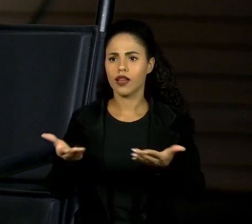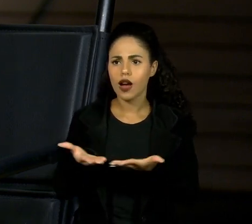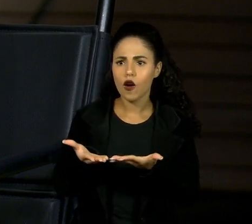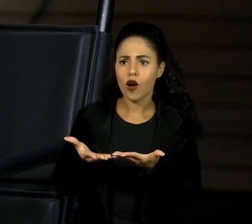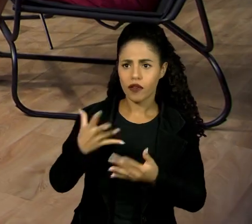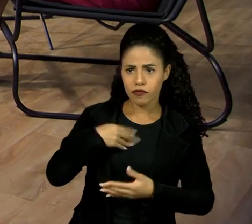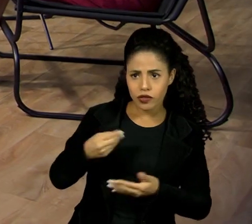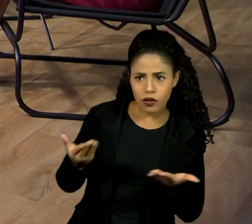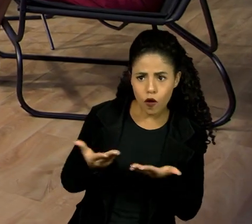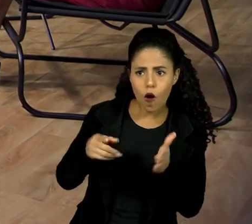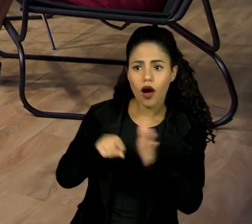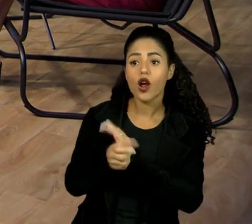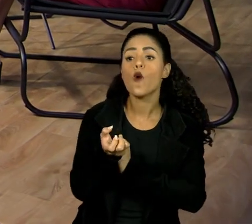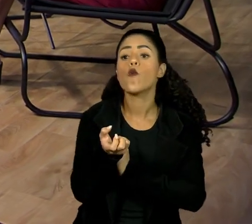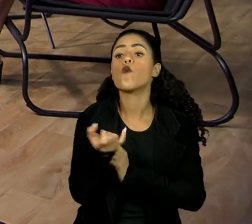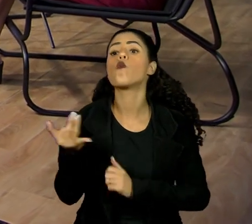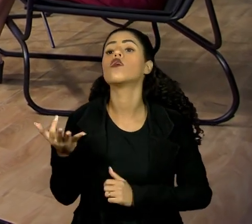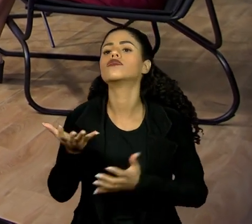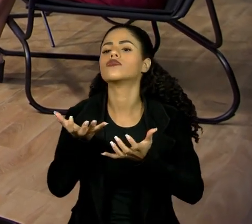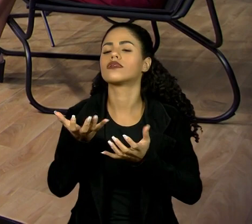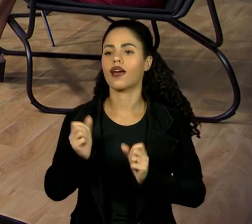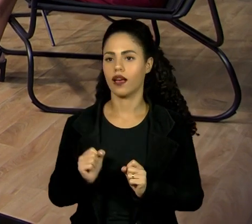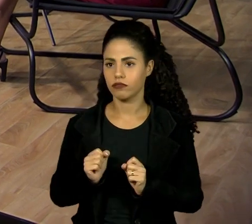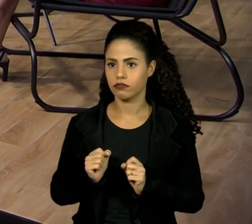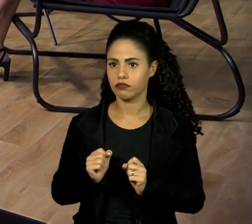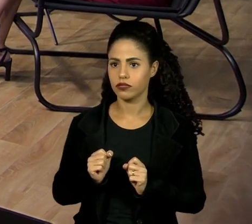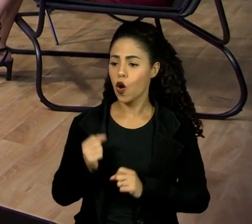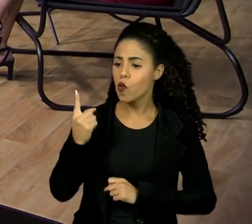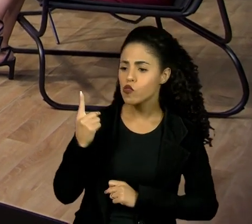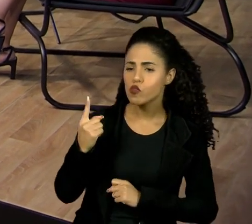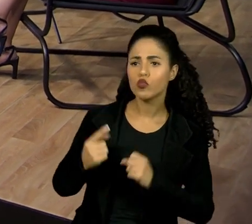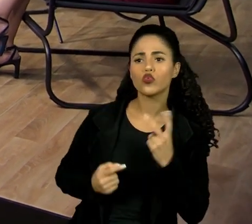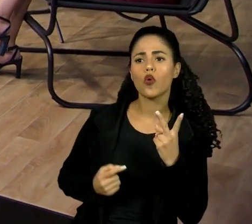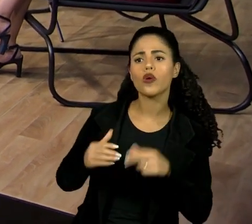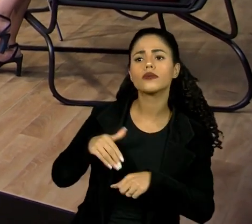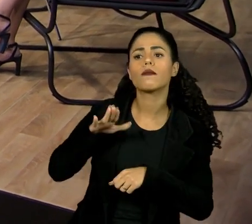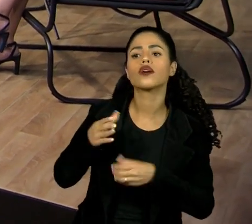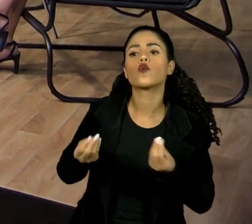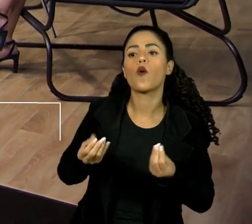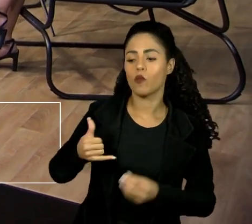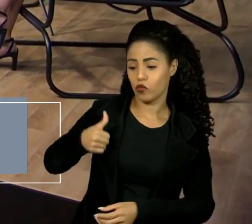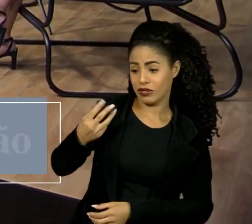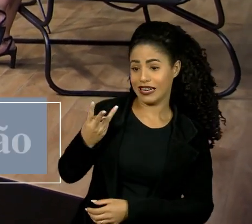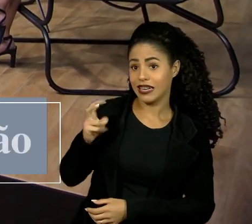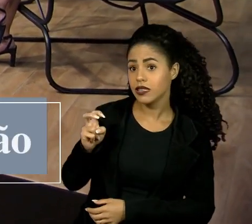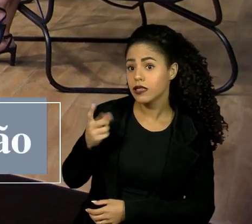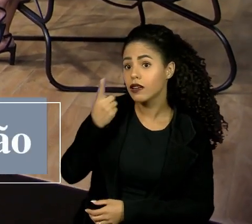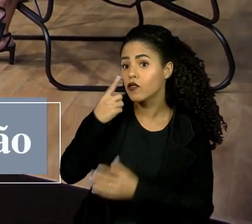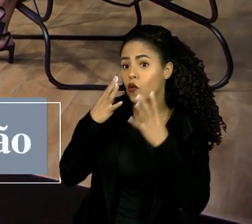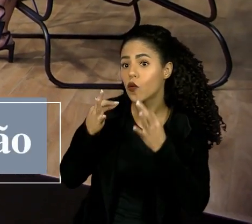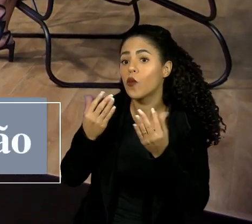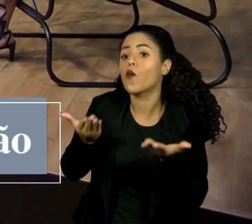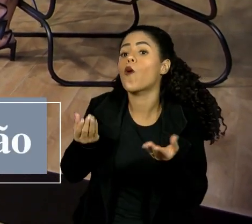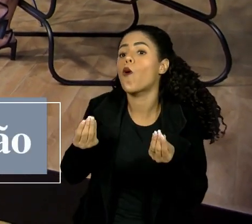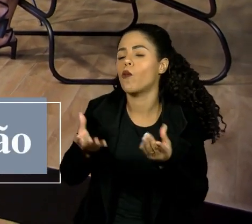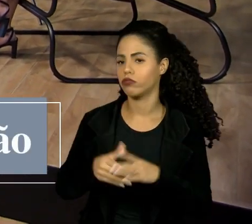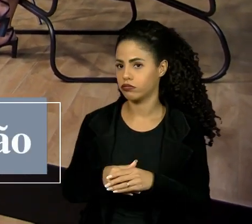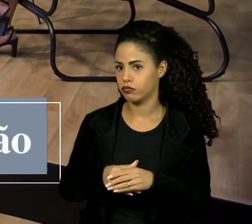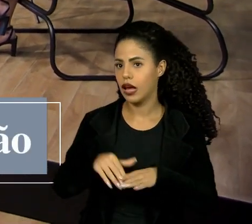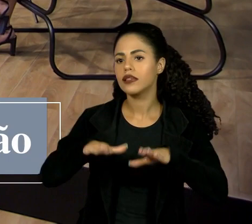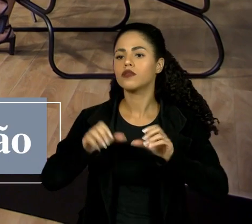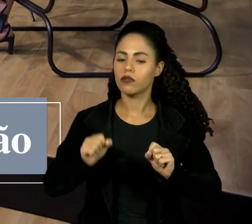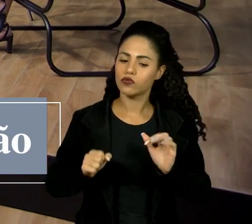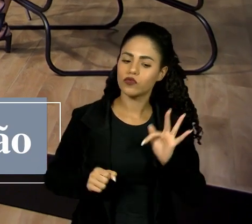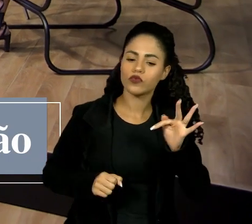agora? Quero. Quantos filhos você pensa em ter? Pensa em ter mais do que um filho? Você já está com 35 anos. O seu segundo, talvez você esteja com